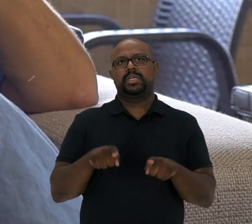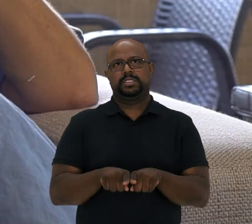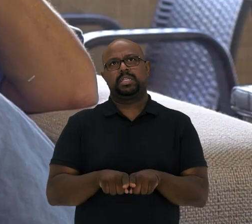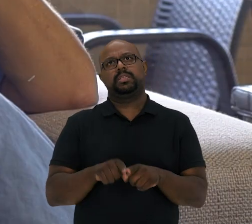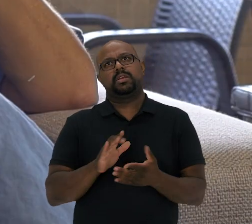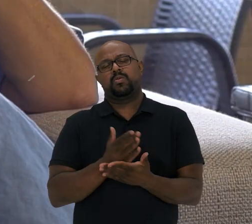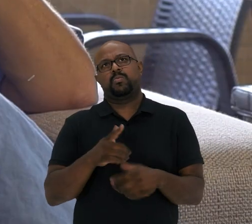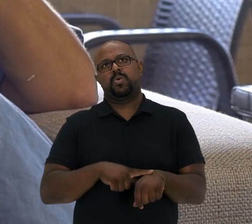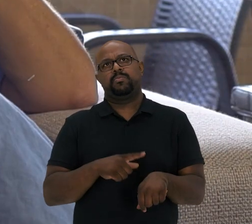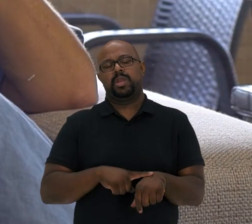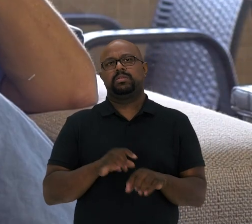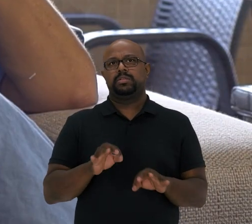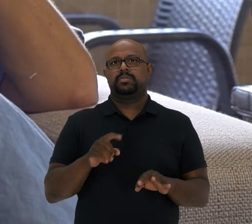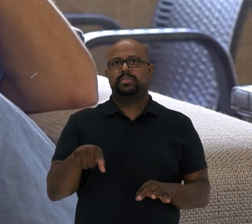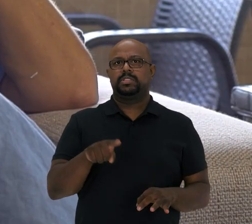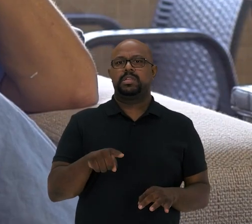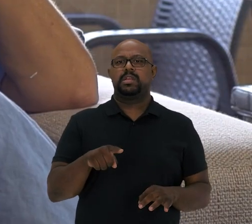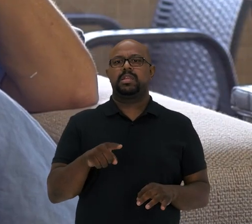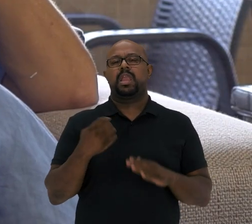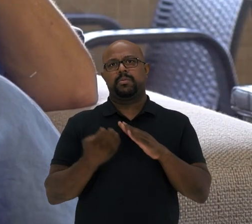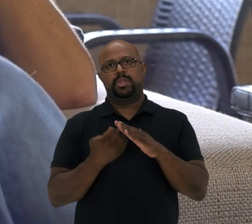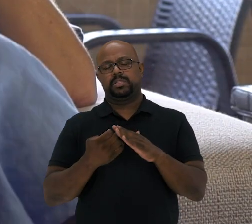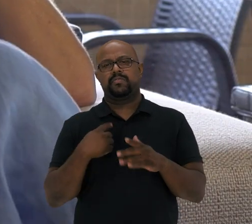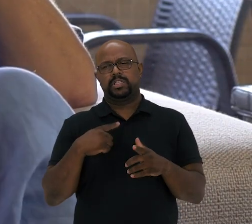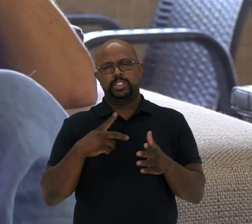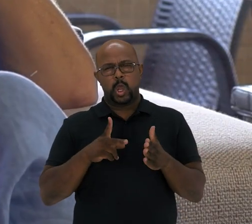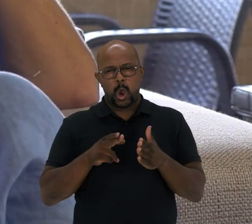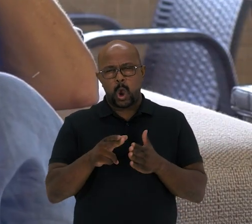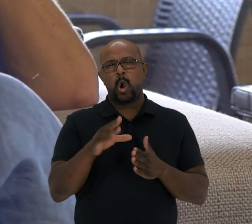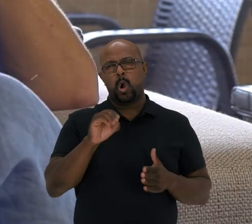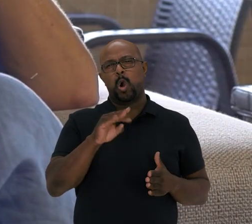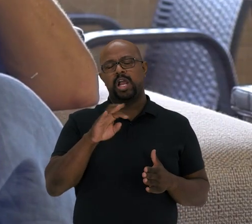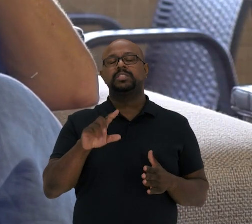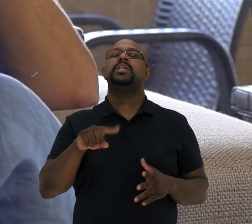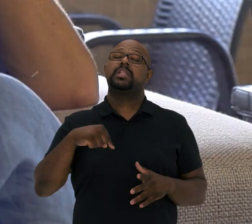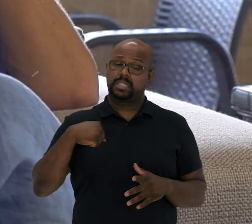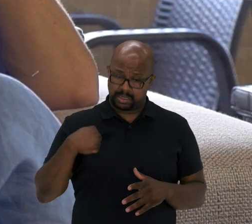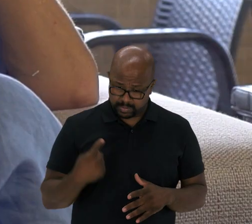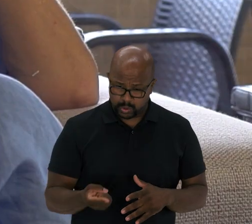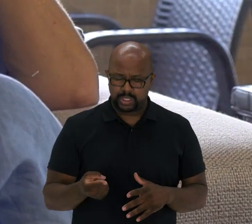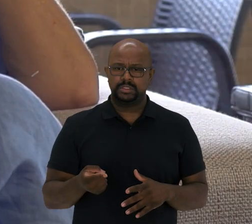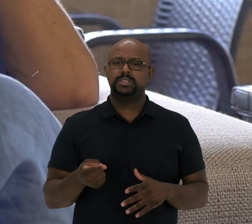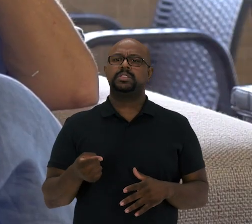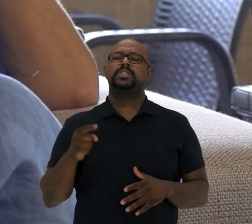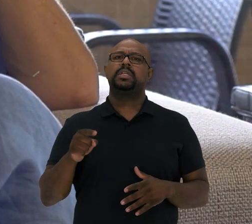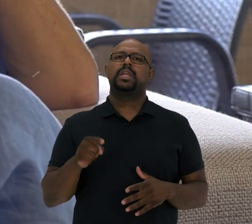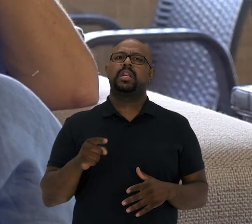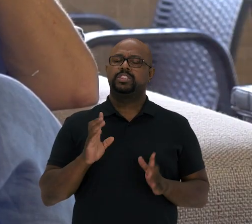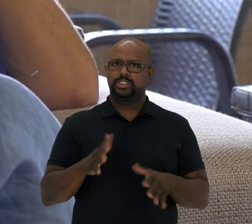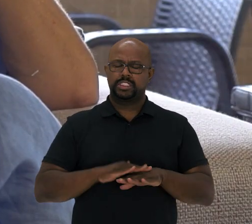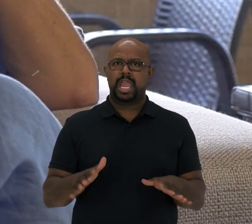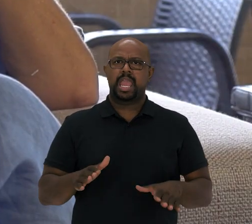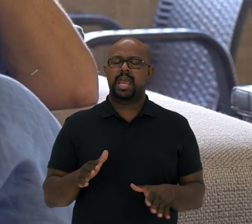parceria em algum momento, né? Até onde eu sei, que a empresa fazia os cortes, né? Fazia os cortes para ele. Depois torna-se legal,